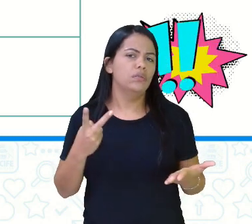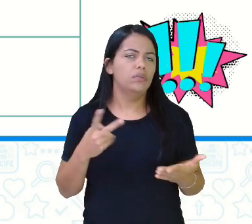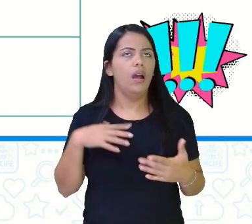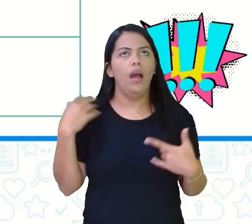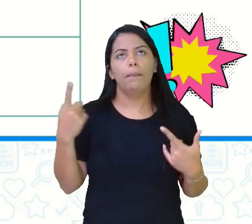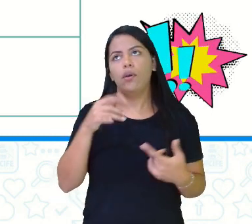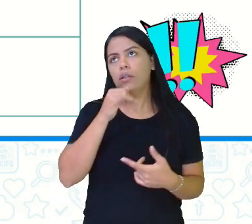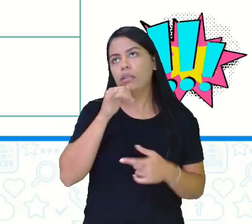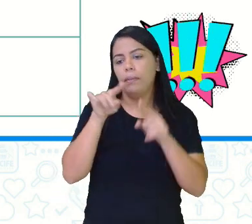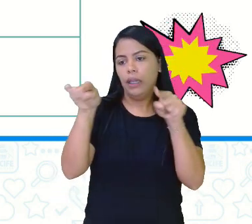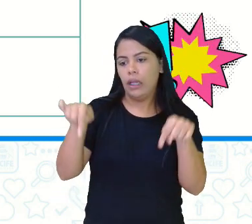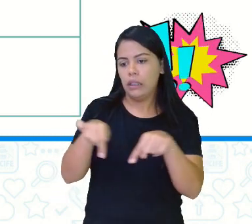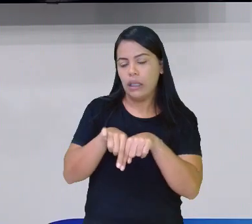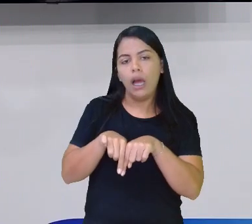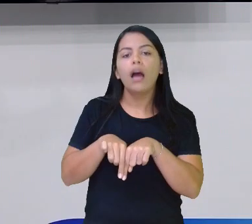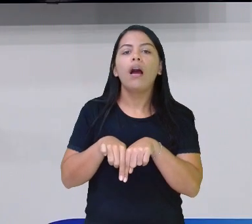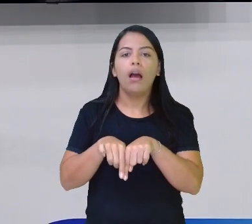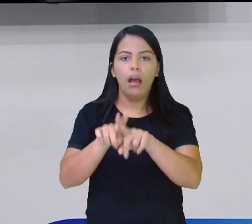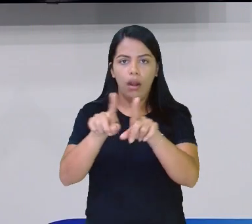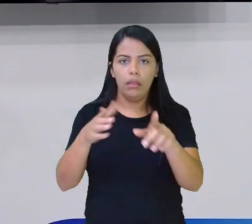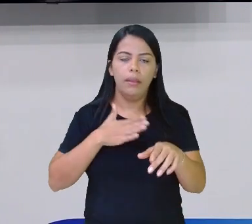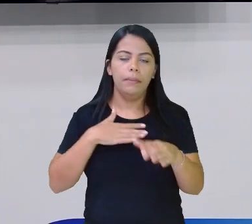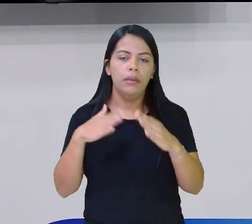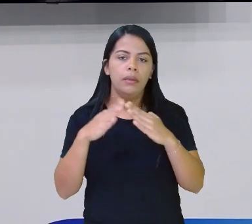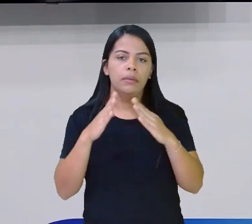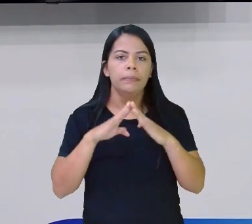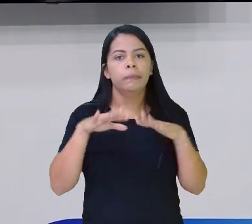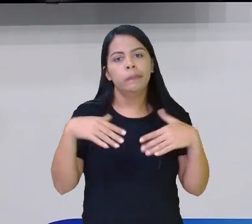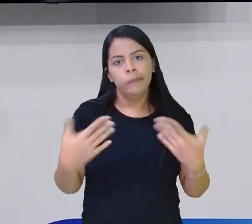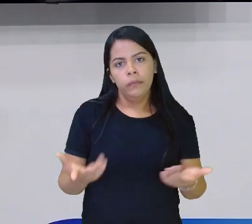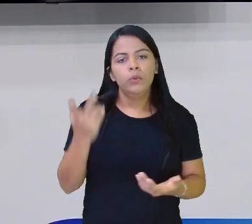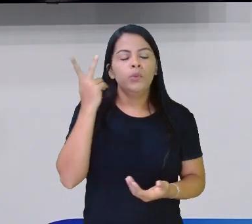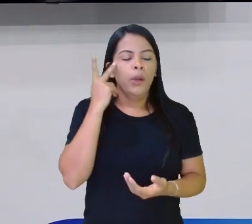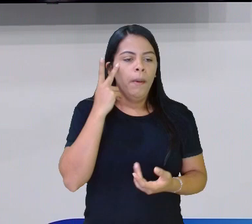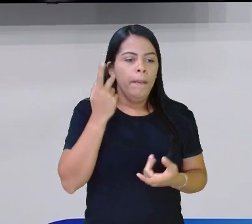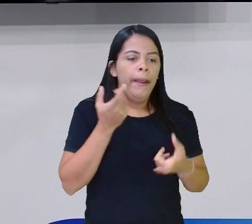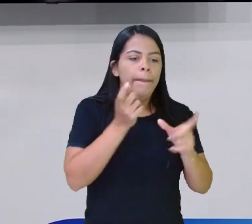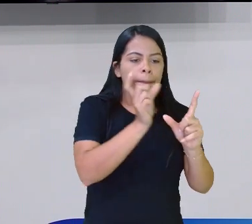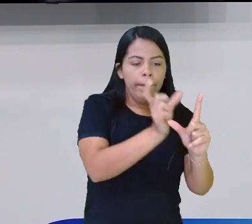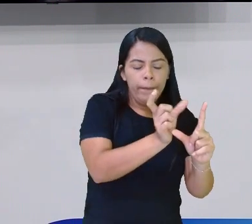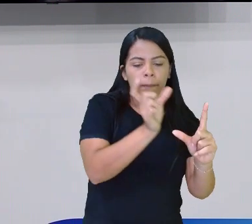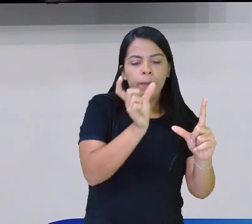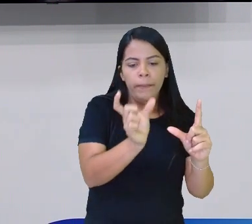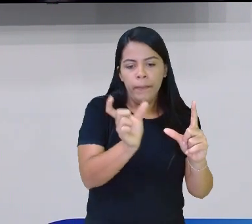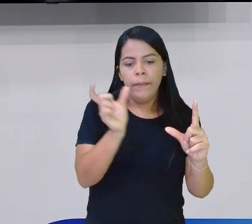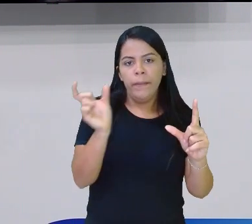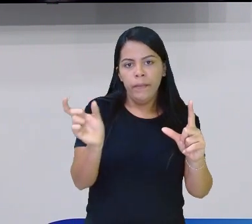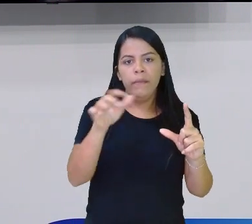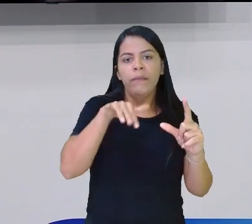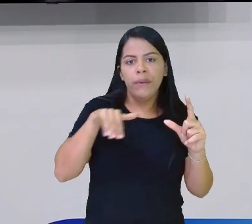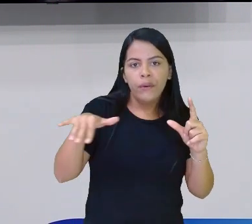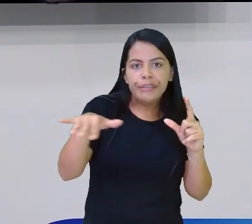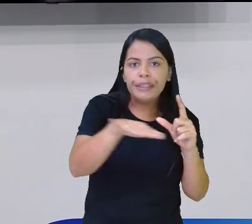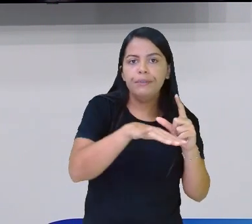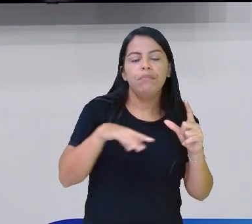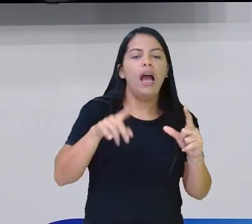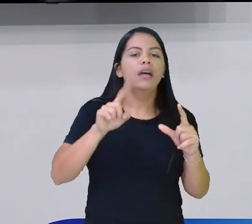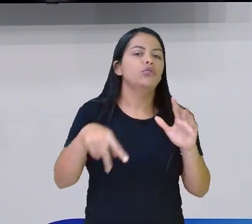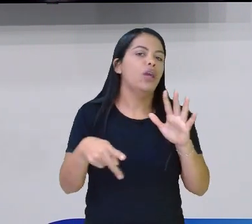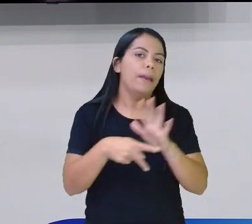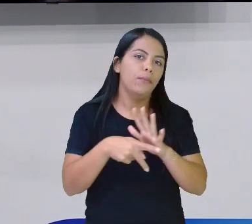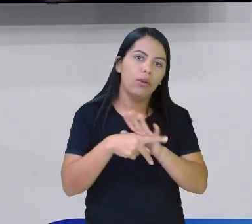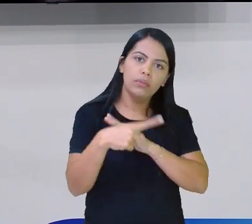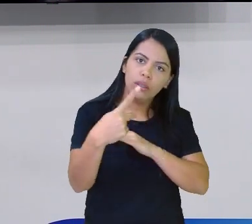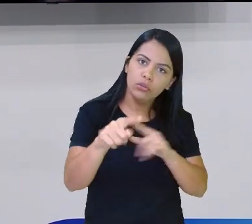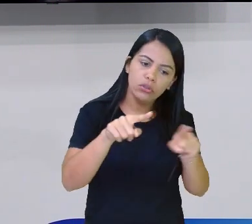casa. Então, provavelmente, todos os quadrinhos terão ali a sala da sua casa com a TV, o sofá, quem